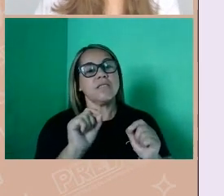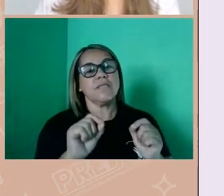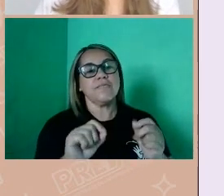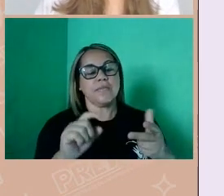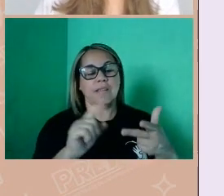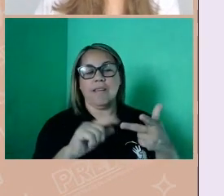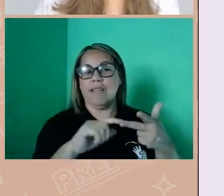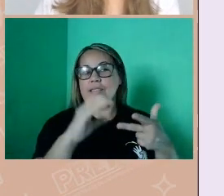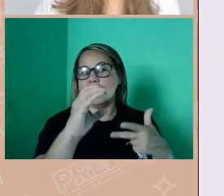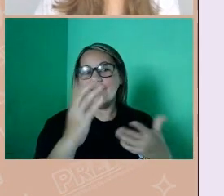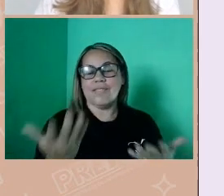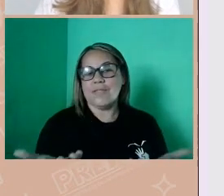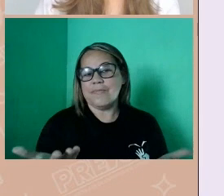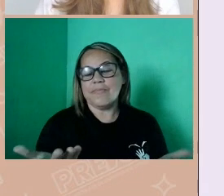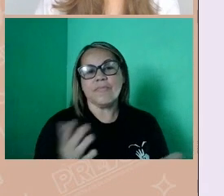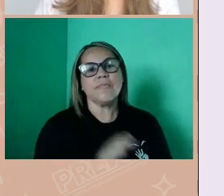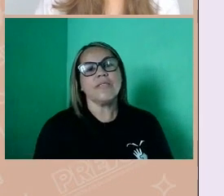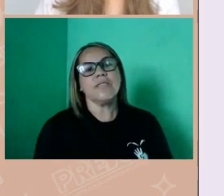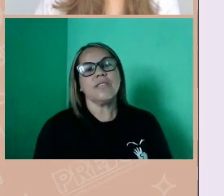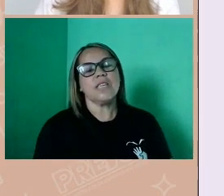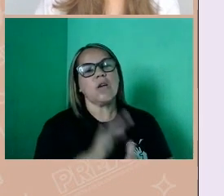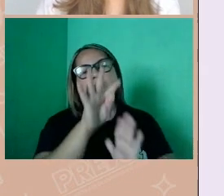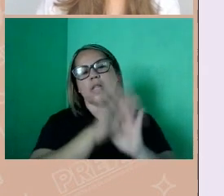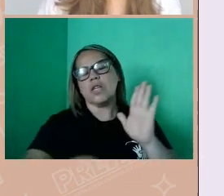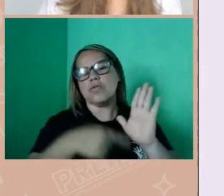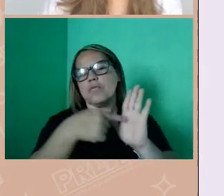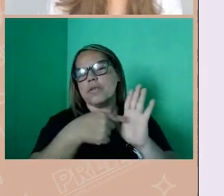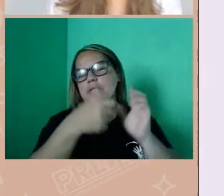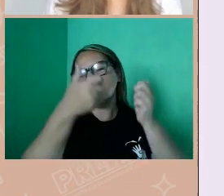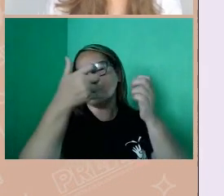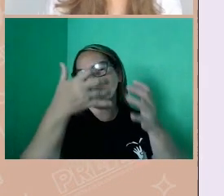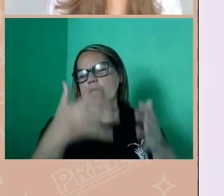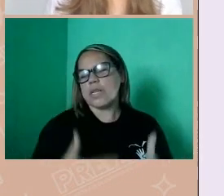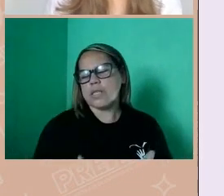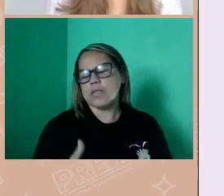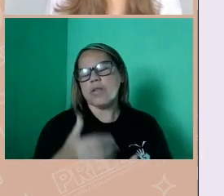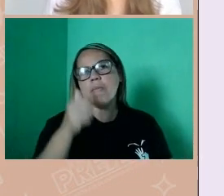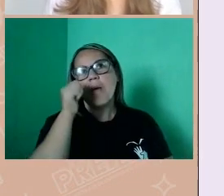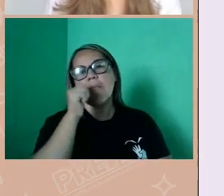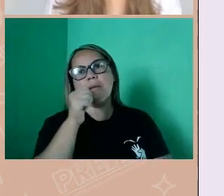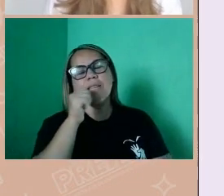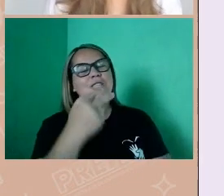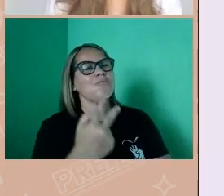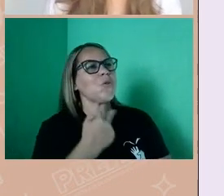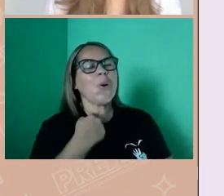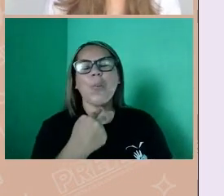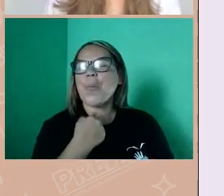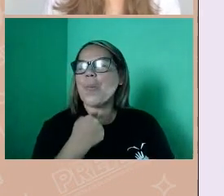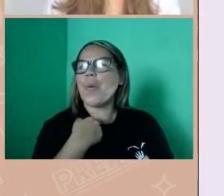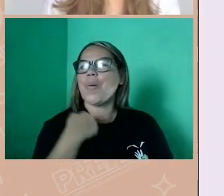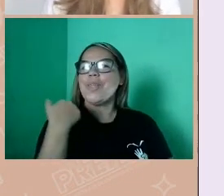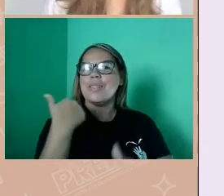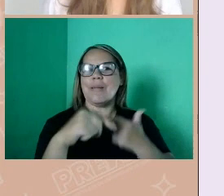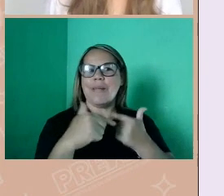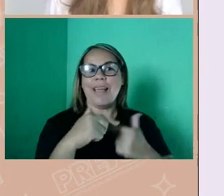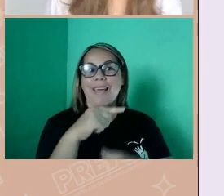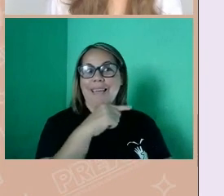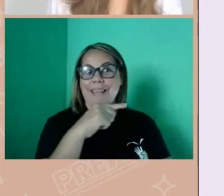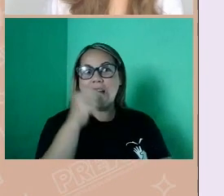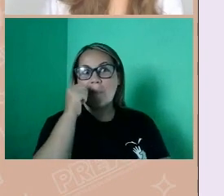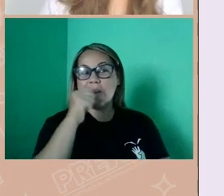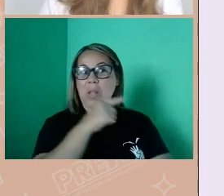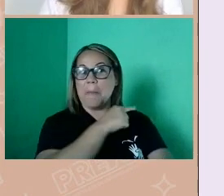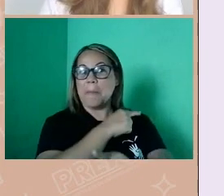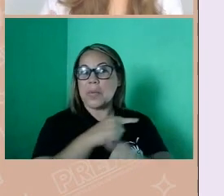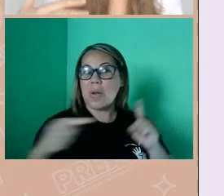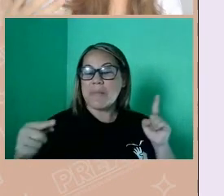C tá certo e aí o texto vai trazer justamente essa questão das mulheres que não podem trabalhar estão proibidas até que